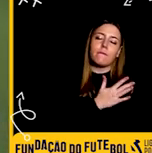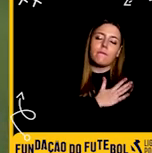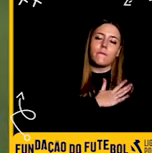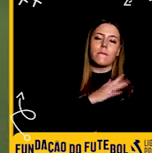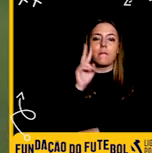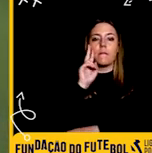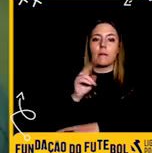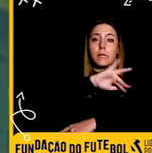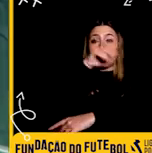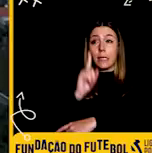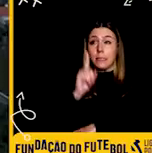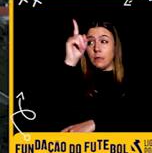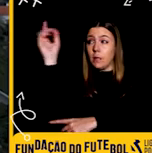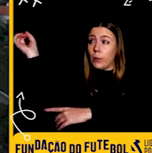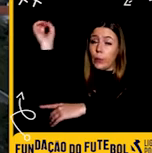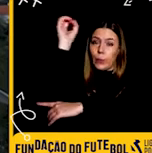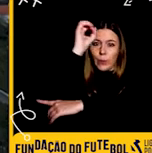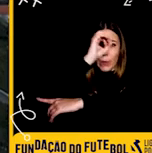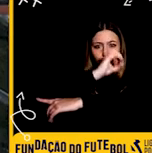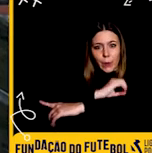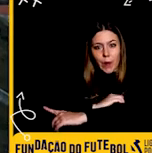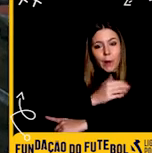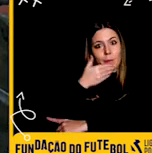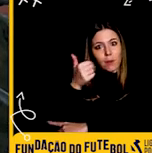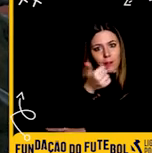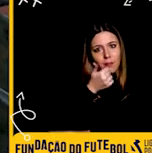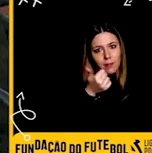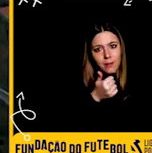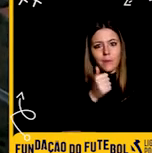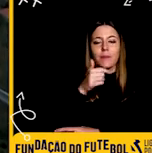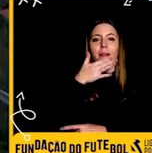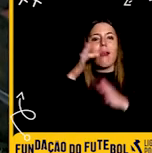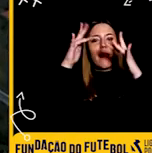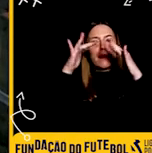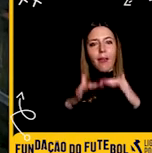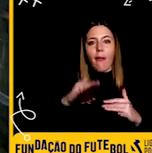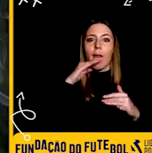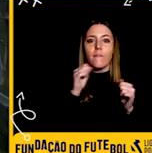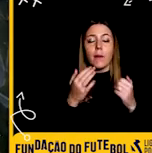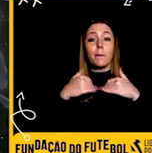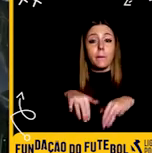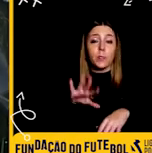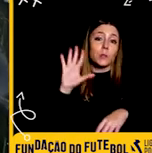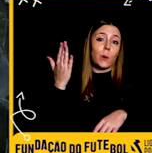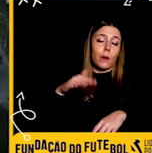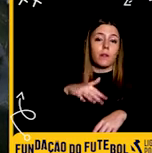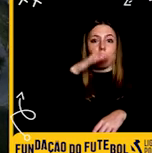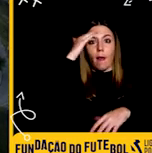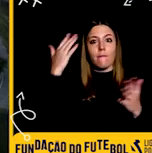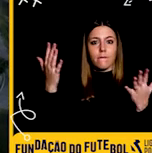pôr do sol lá em cima na serra e eu... Claro que é característico a neve, o frio e essas coisas, mas no